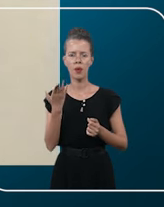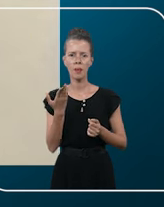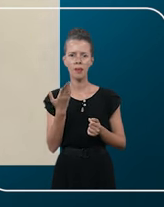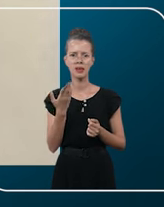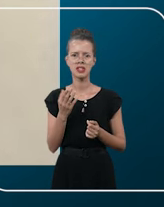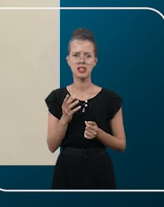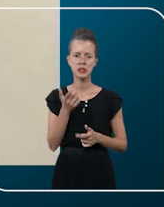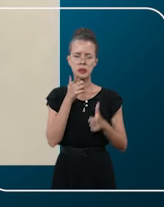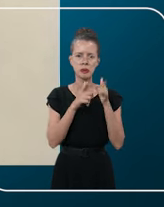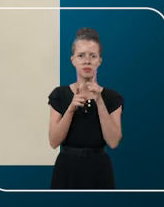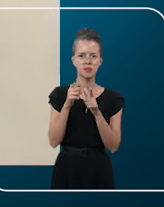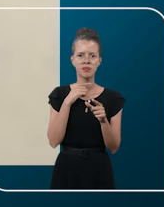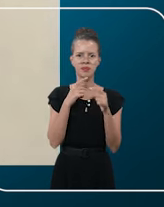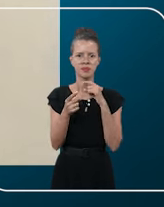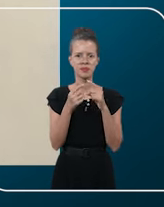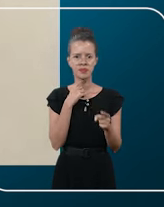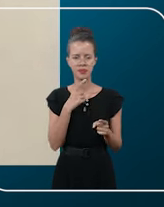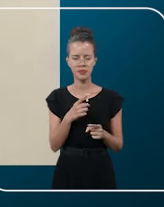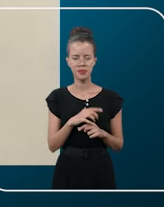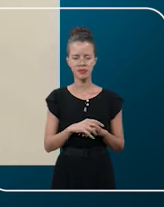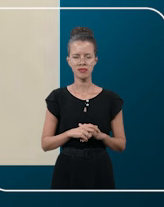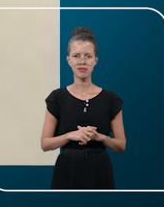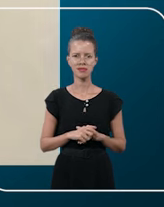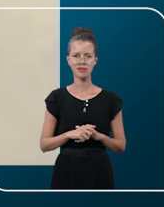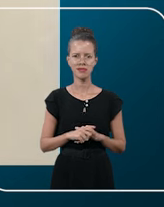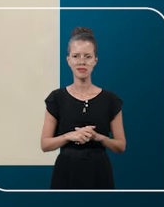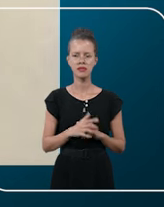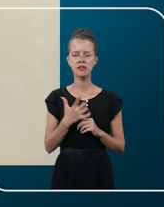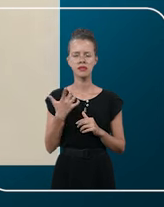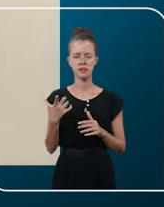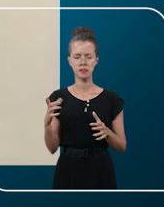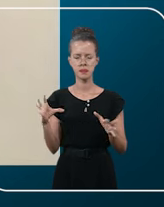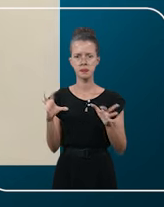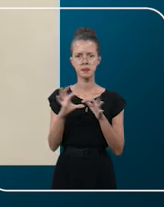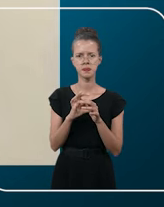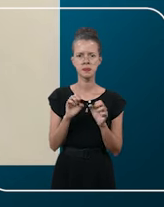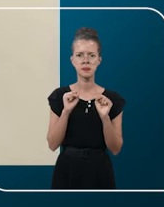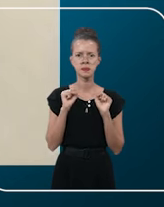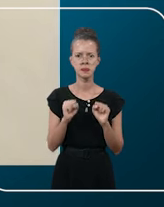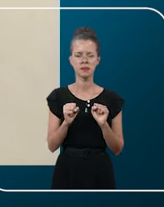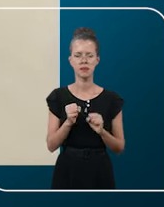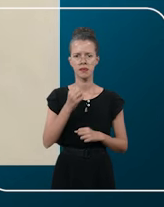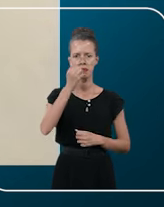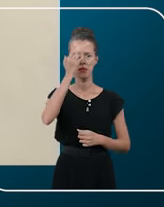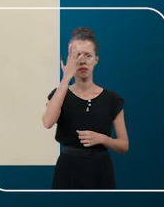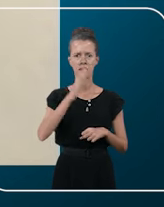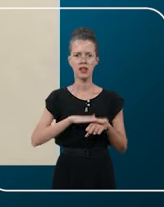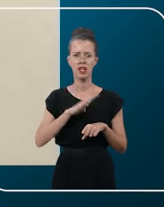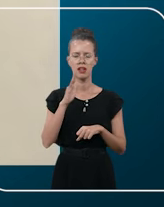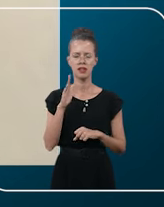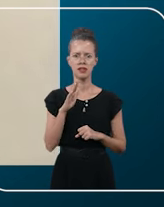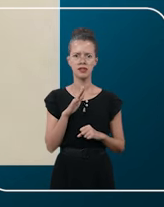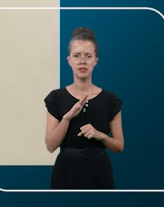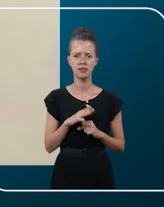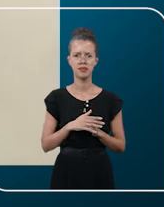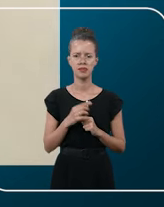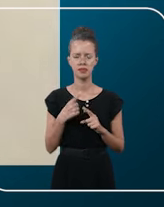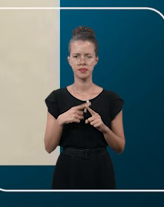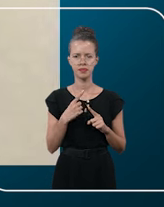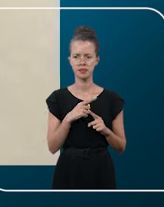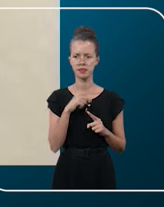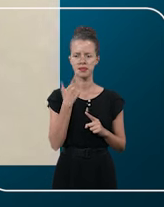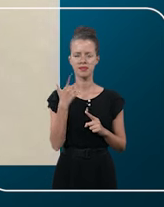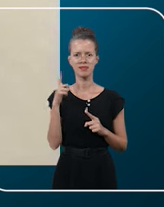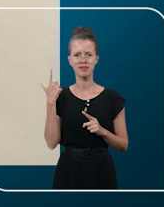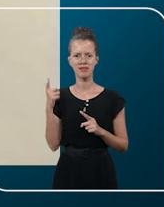pode estar acumulado com os outros dois. Esse é o mais fácil, relativamente em comparação aos outros, de se